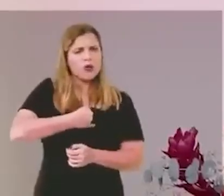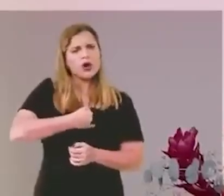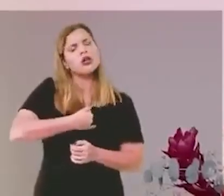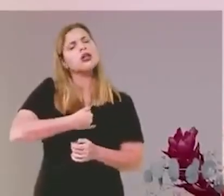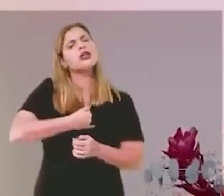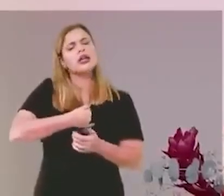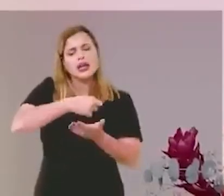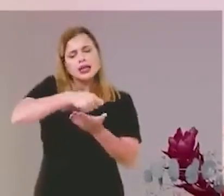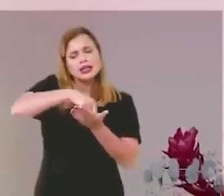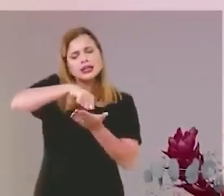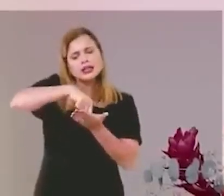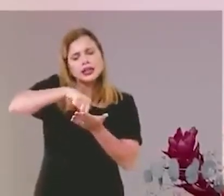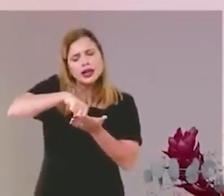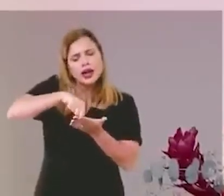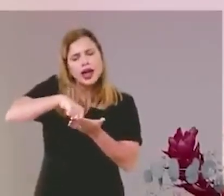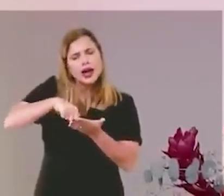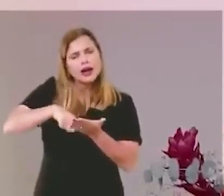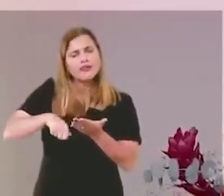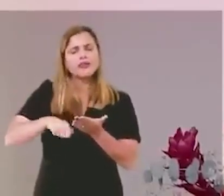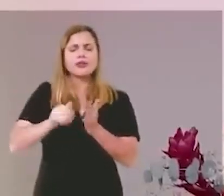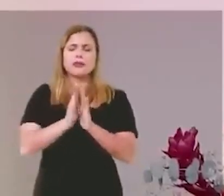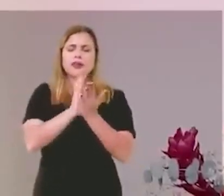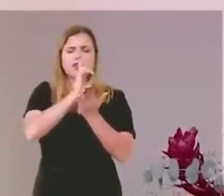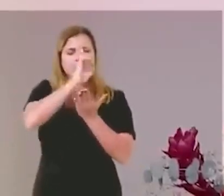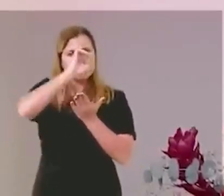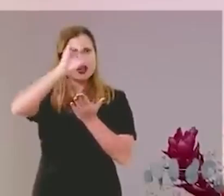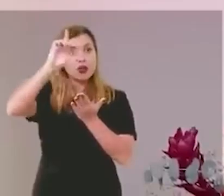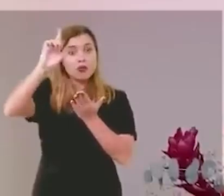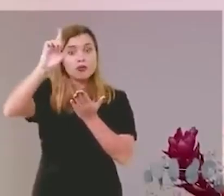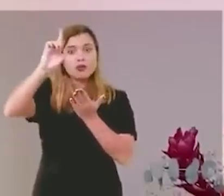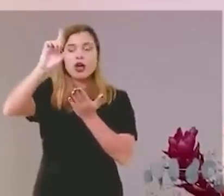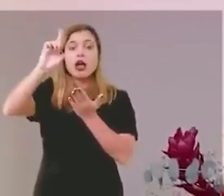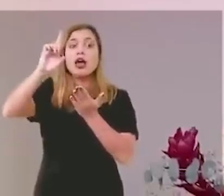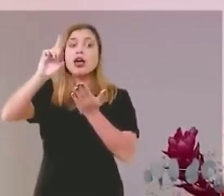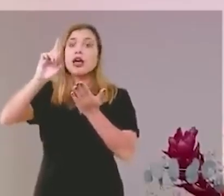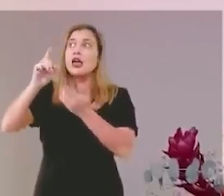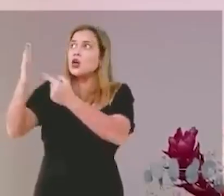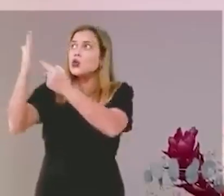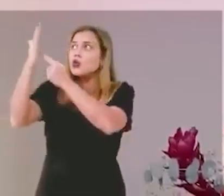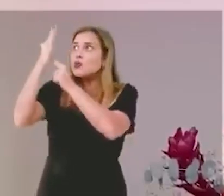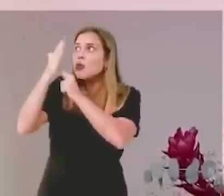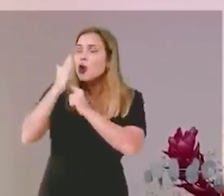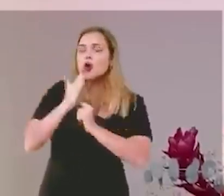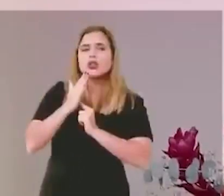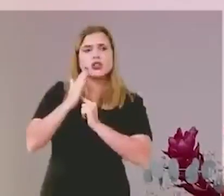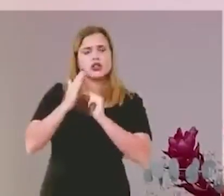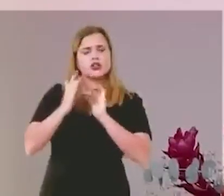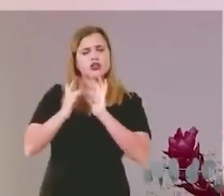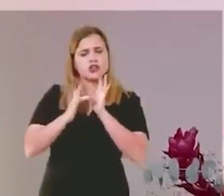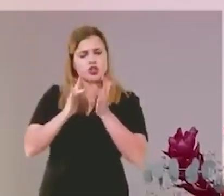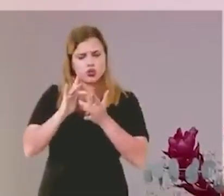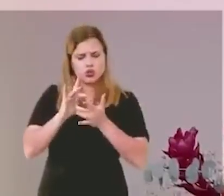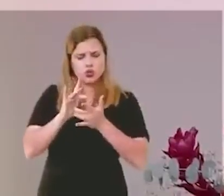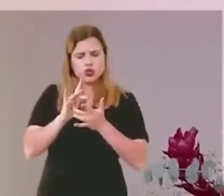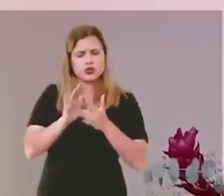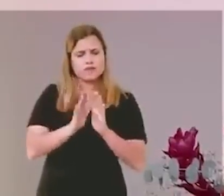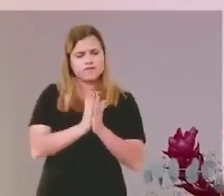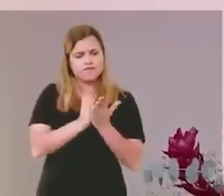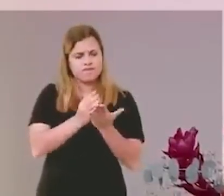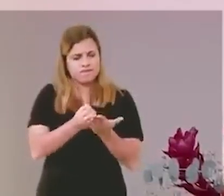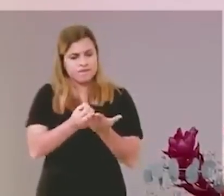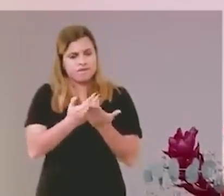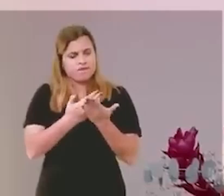abre então essa cortina da eternidade para nos revelar Jesus, ele quase nos tira o fôlego já